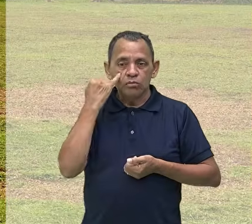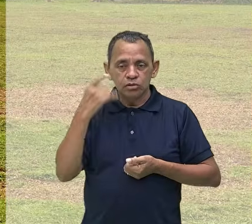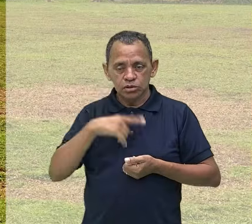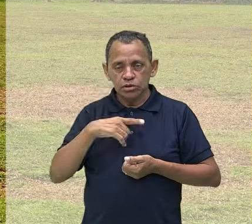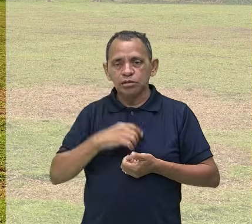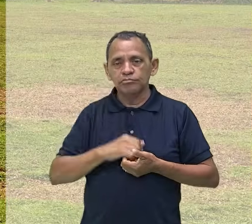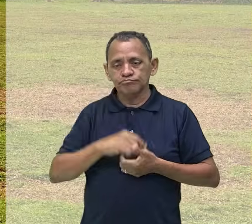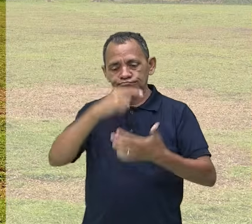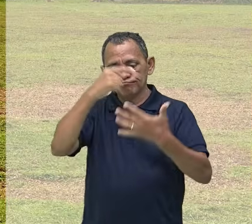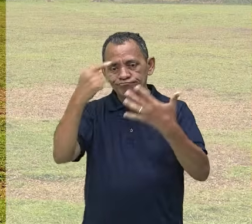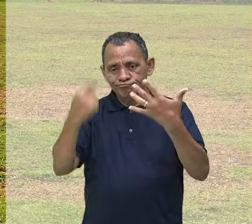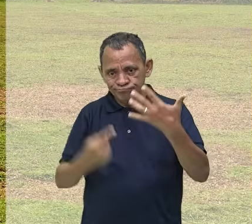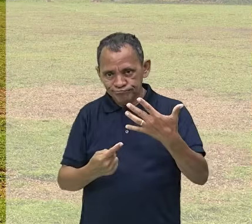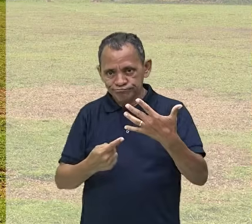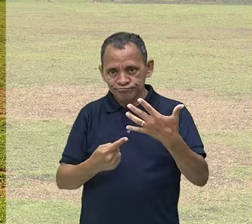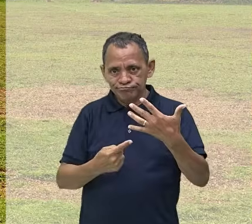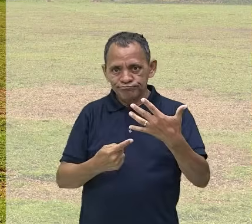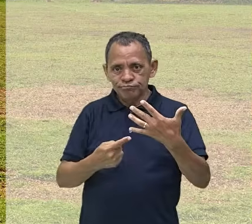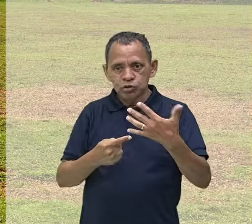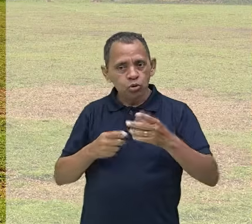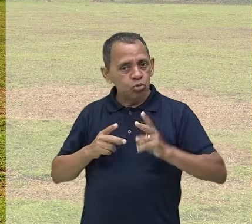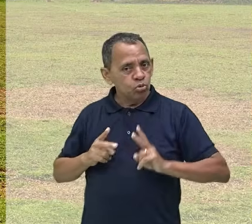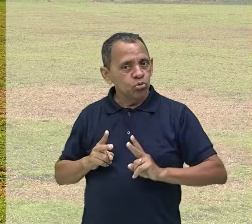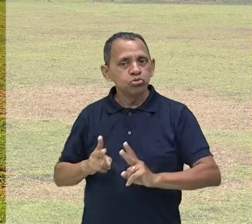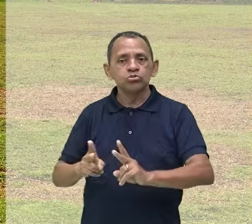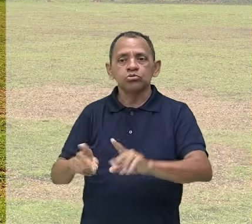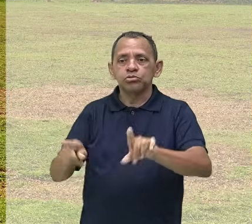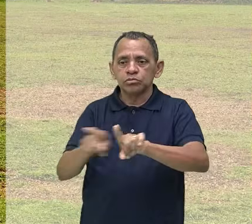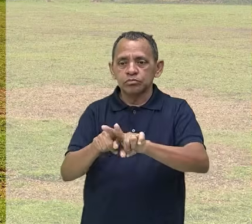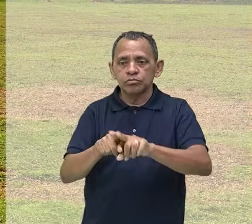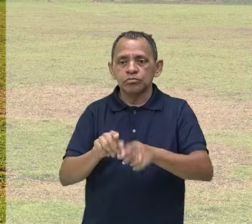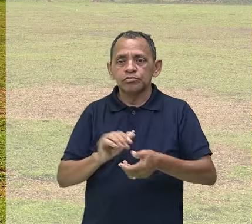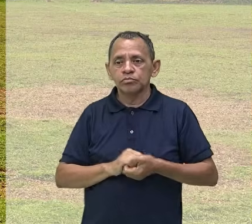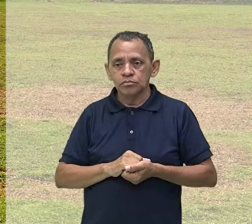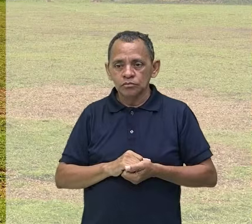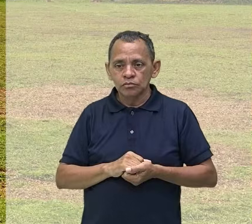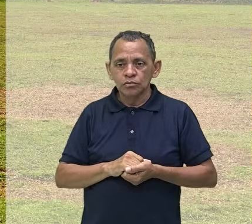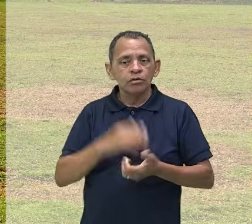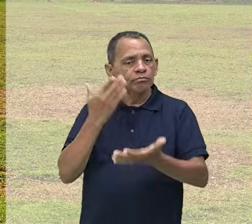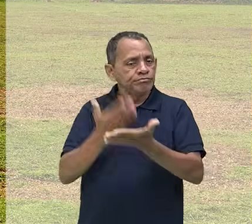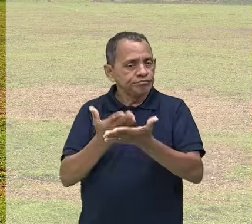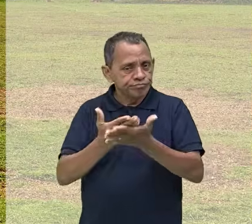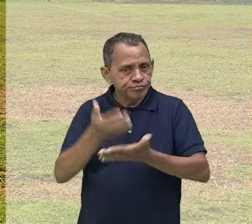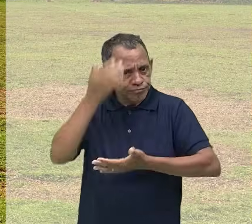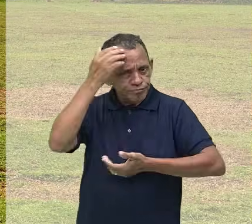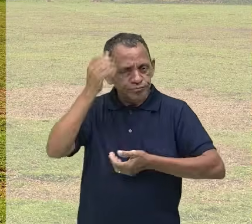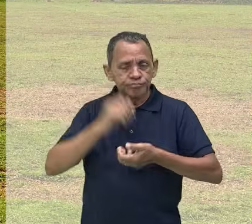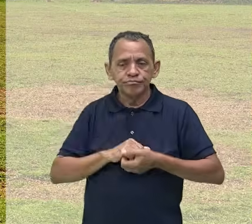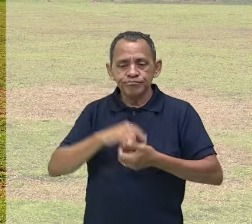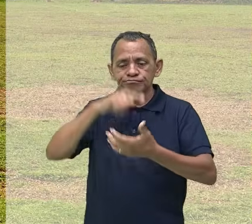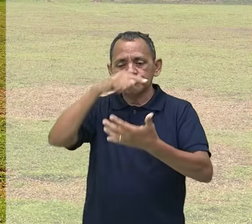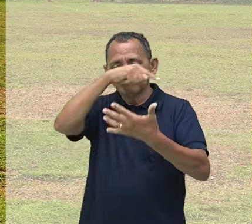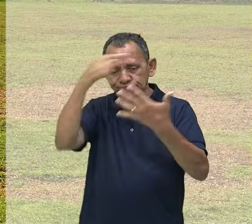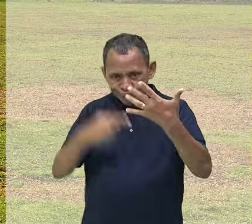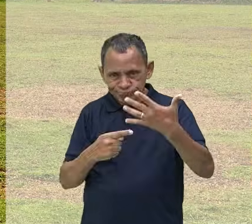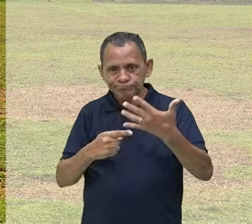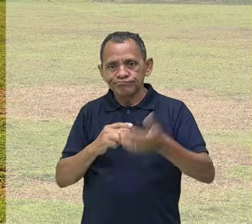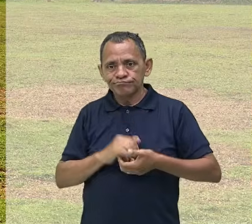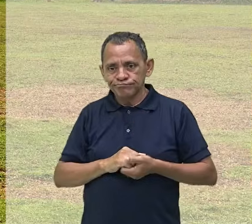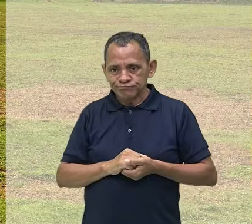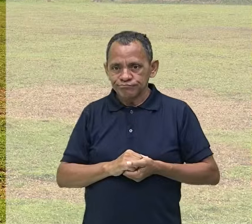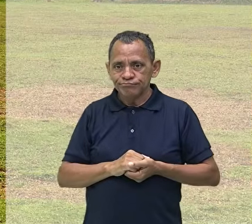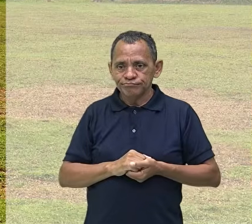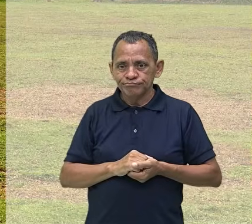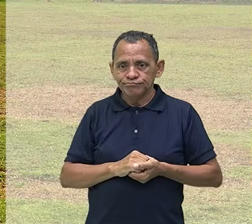colaterais. Mas não para aí não, tá? Normalmente, aí quando a gente estuda, a gente sabe muito mais os pontos cardeais e os colaterais,